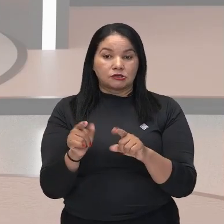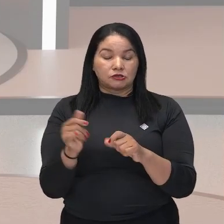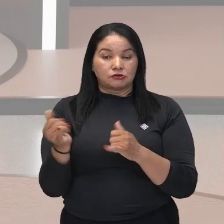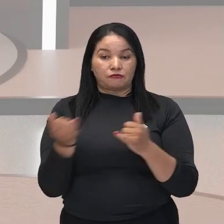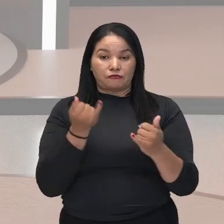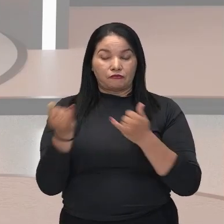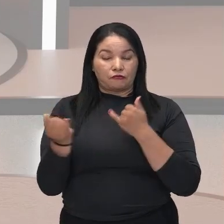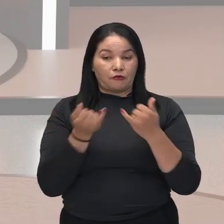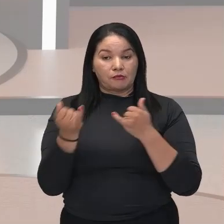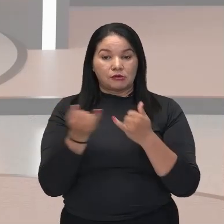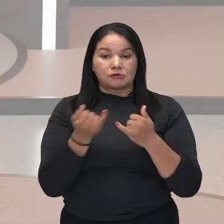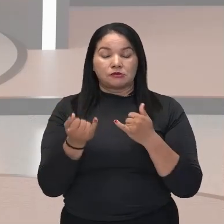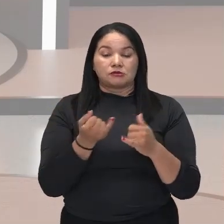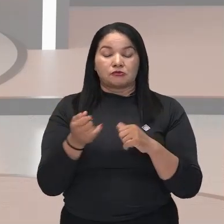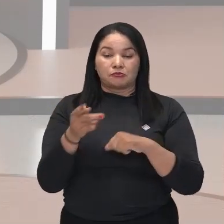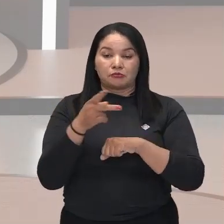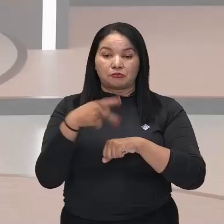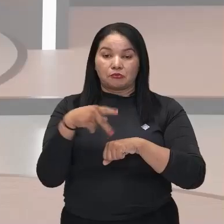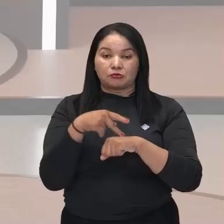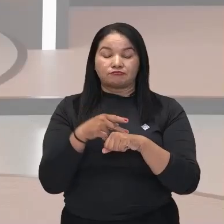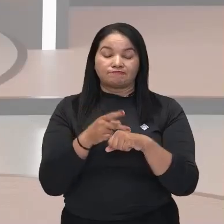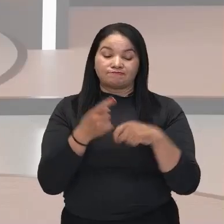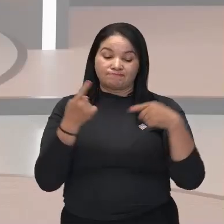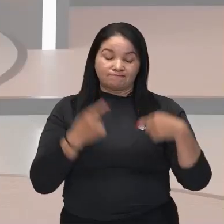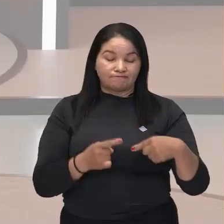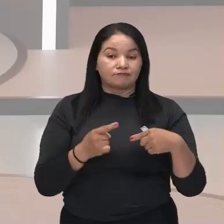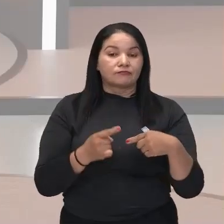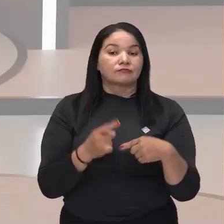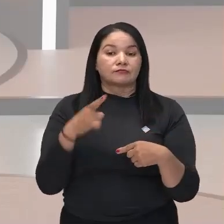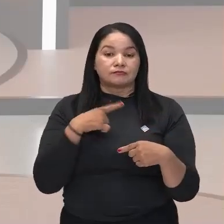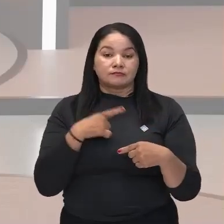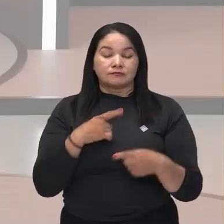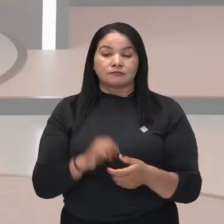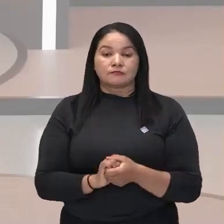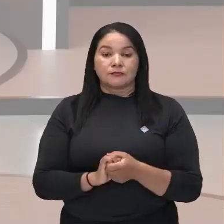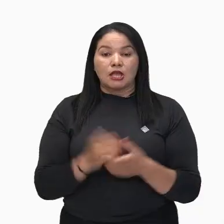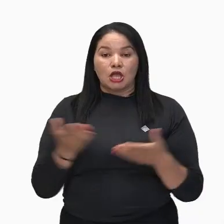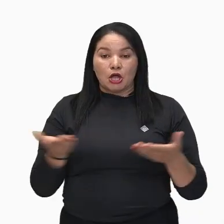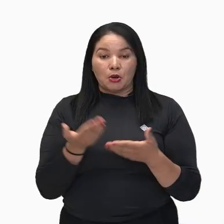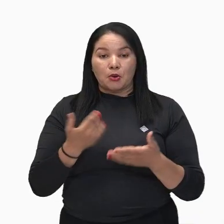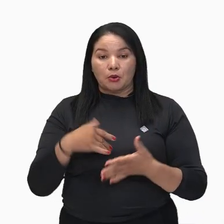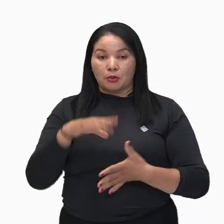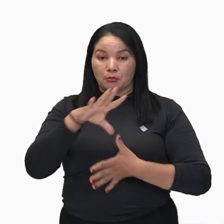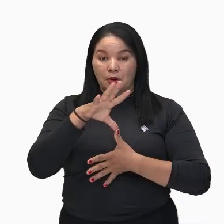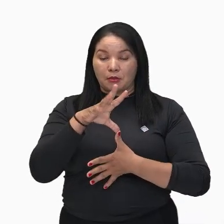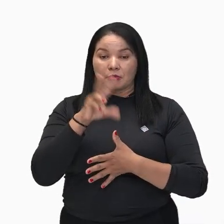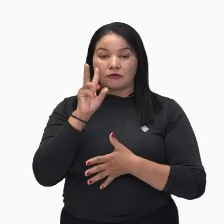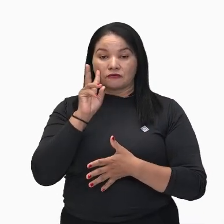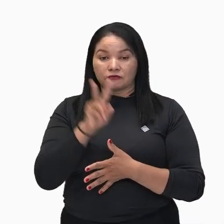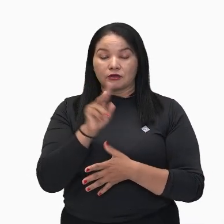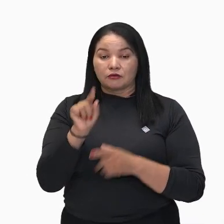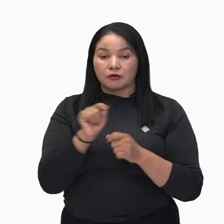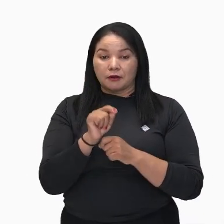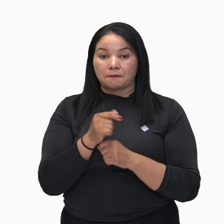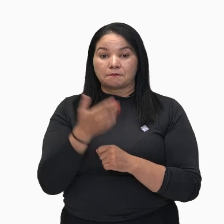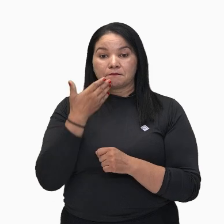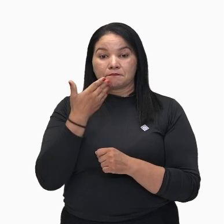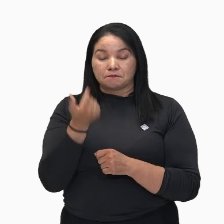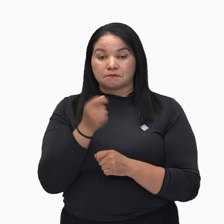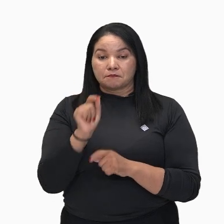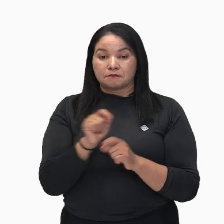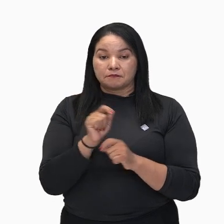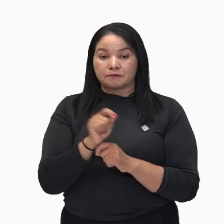aí normalmente, infelizmente, em conflitos, tá? Neste mapa, aí a gente pode observar melhor, né,